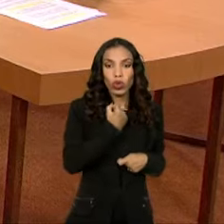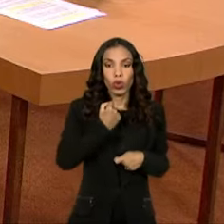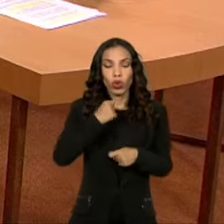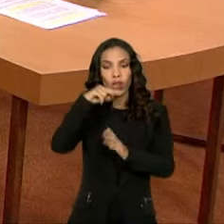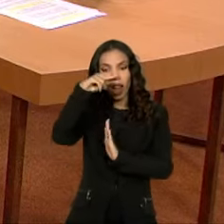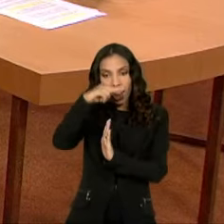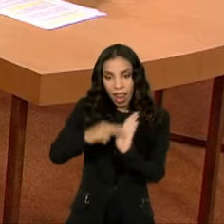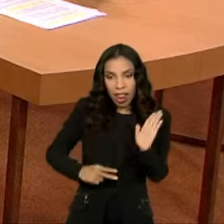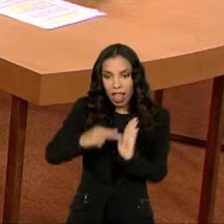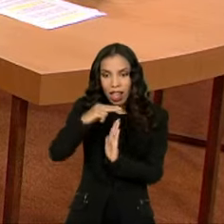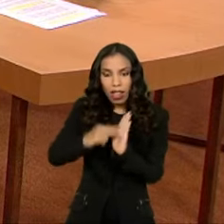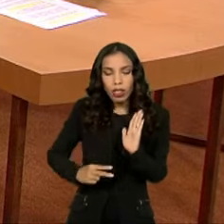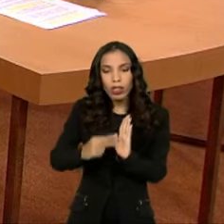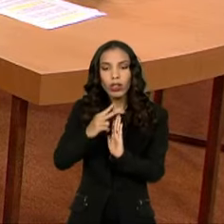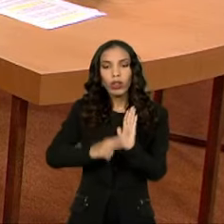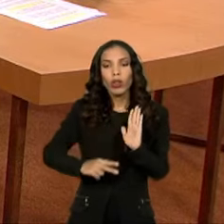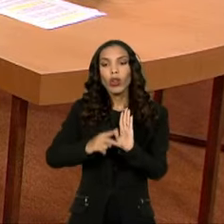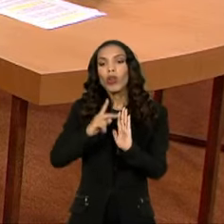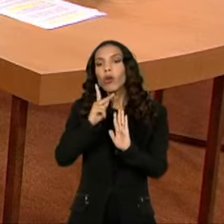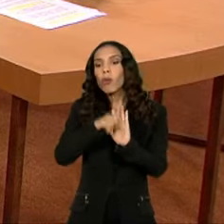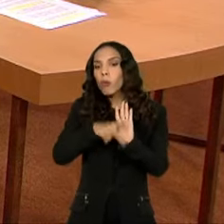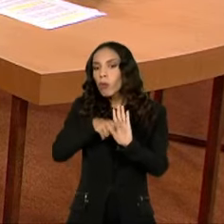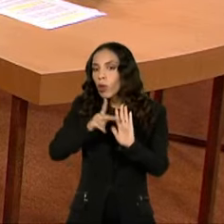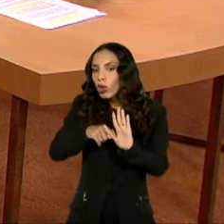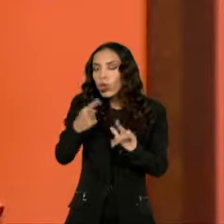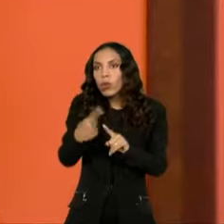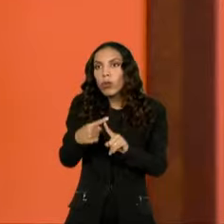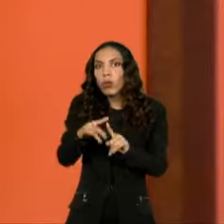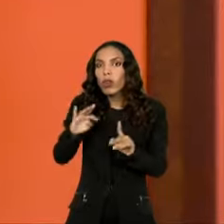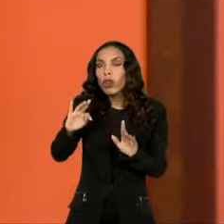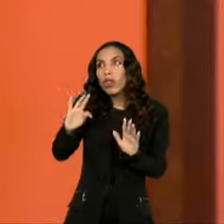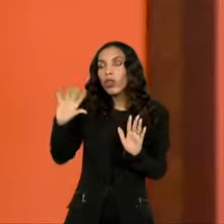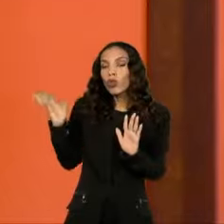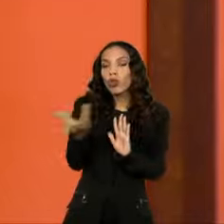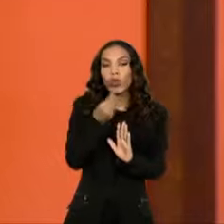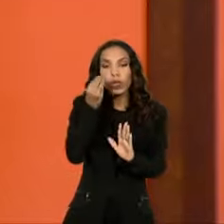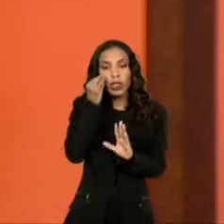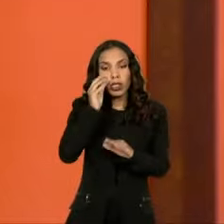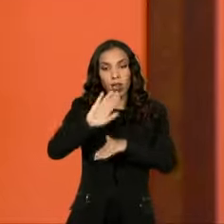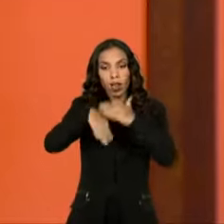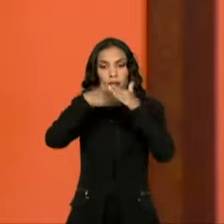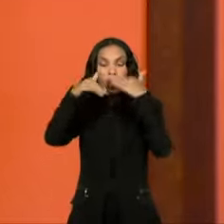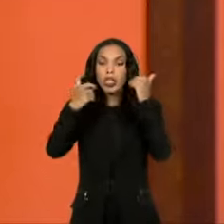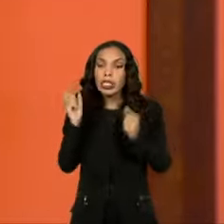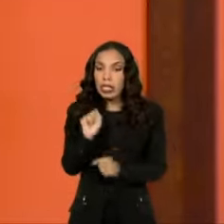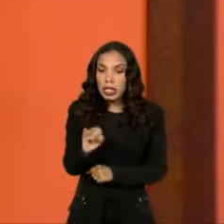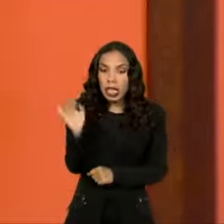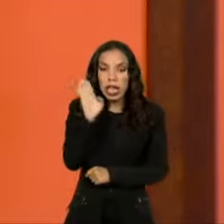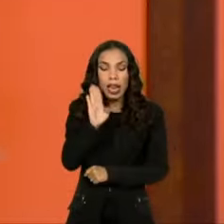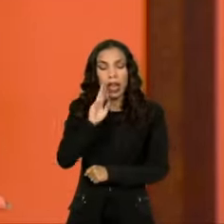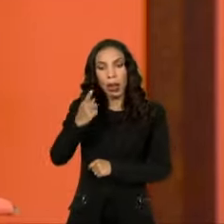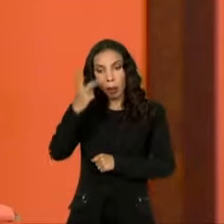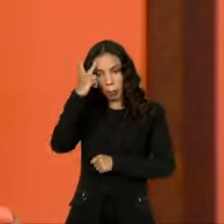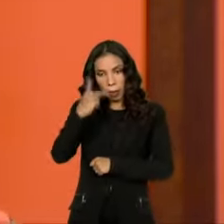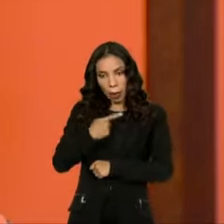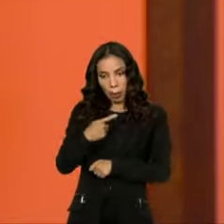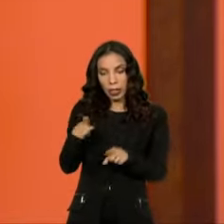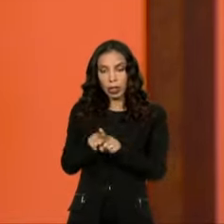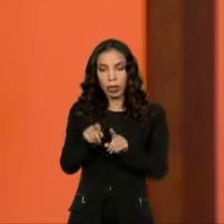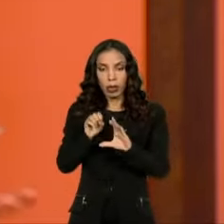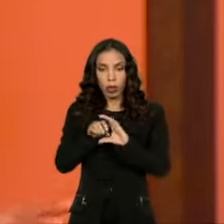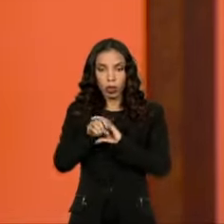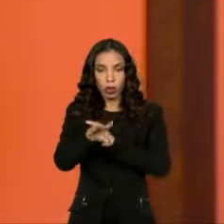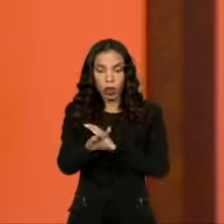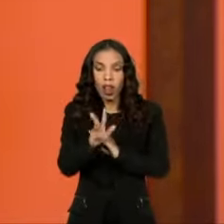aquela carta de intenções, de um desejo meu, para que a gente possa tentar desenvolver. Se desenvolver algo que seja bacana para mim e para a TV